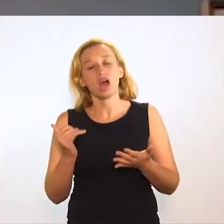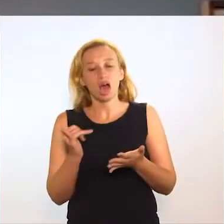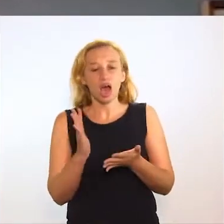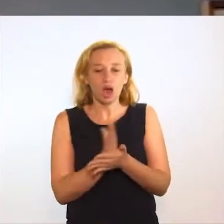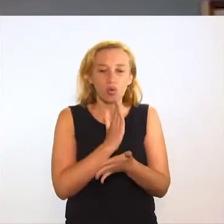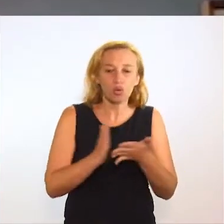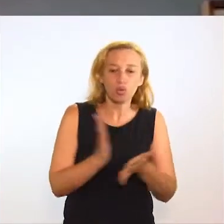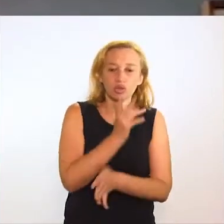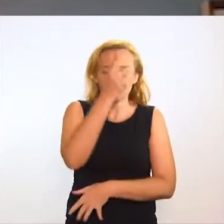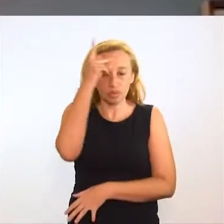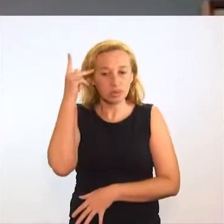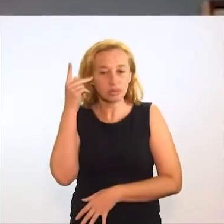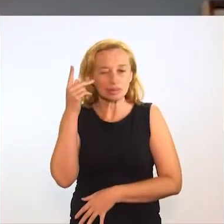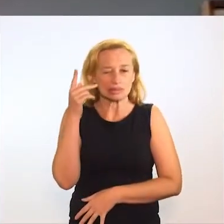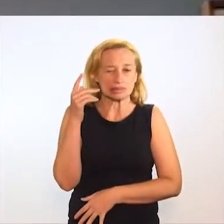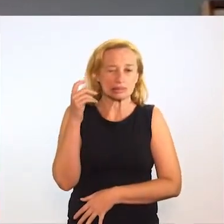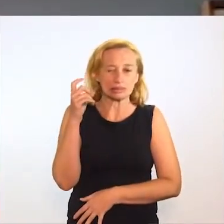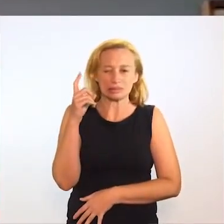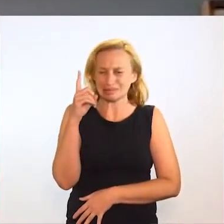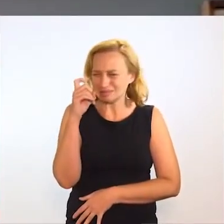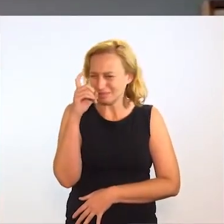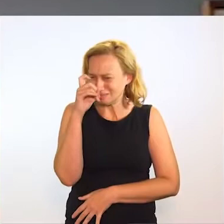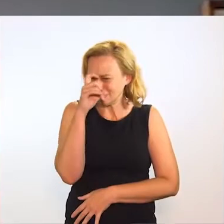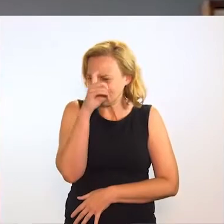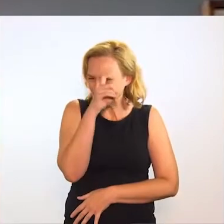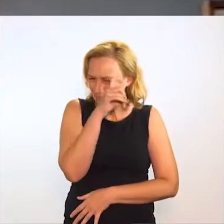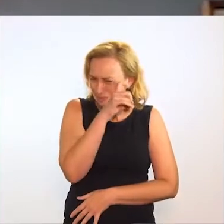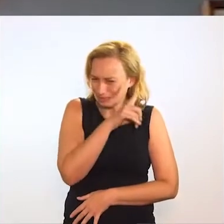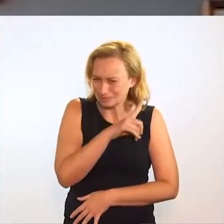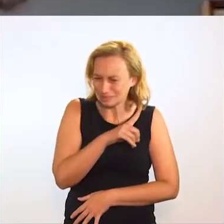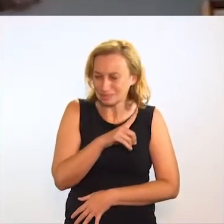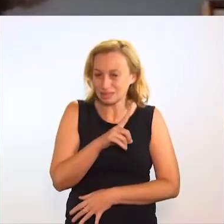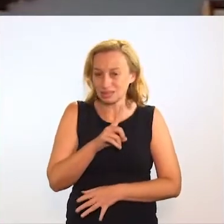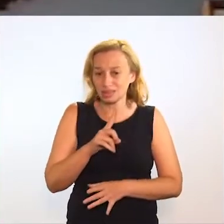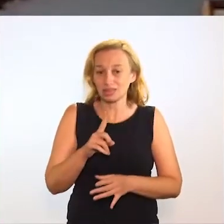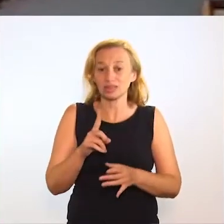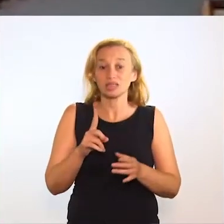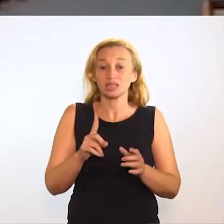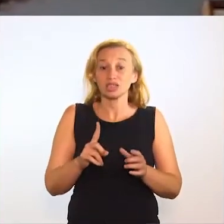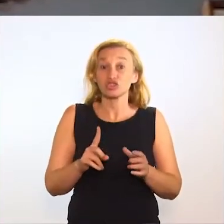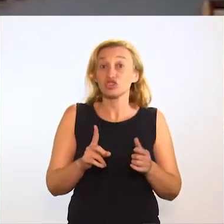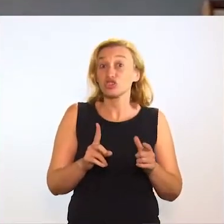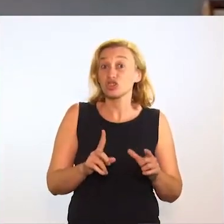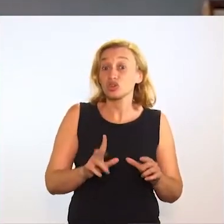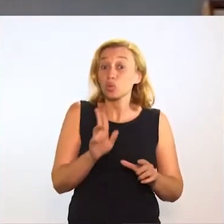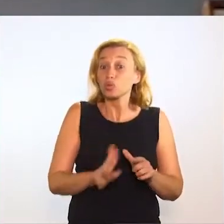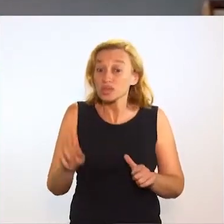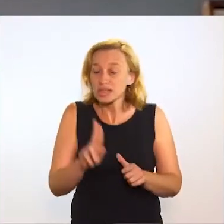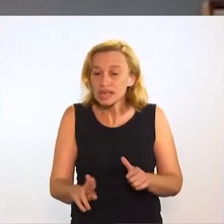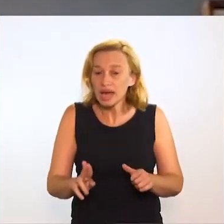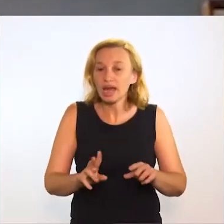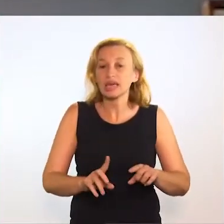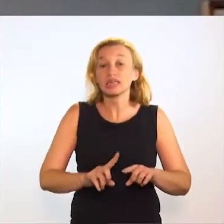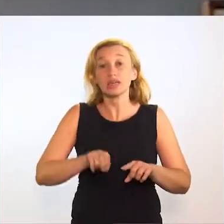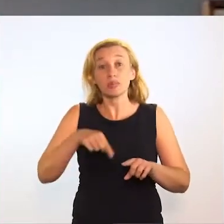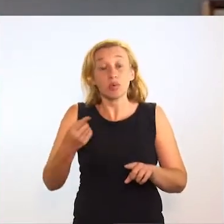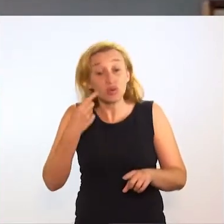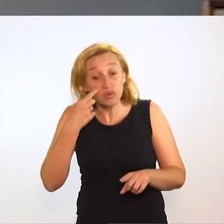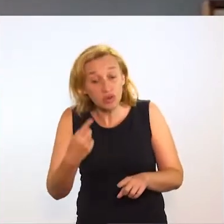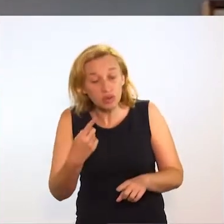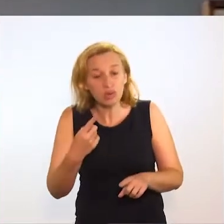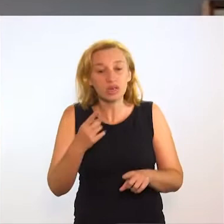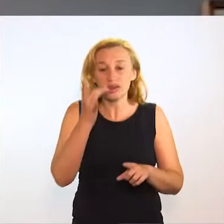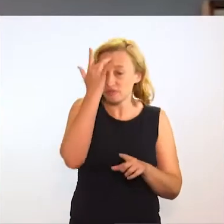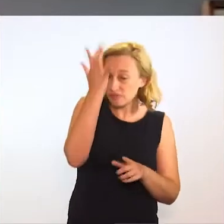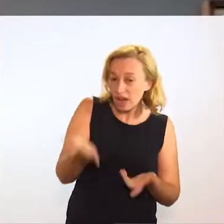alguma resistência foi lá, meteu a mão, viu que não era tão complicado assim e passou a utilizar no seu dia a